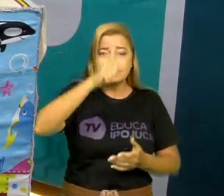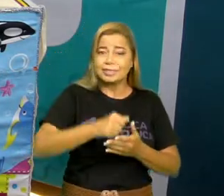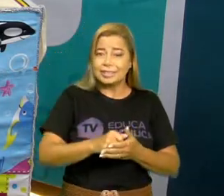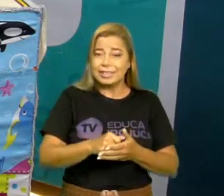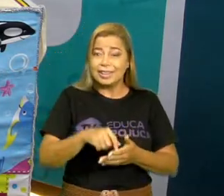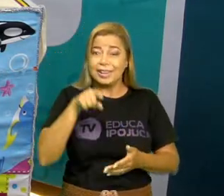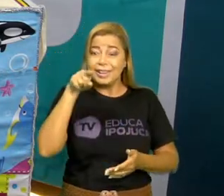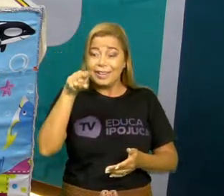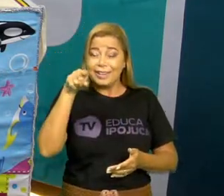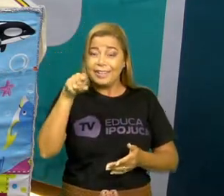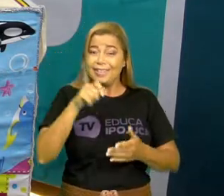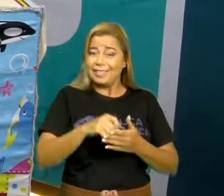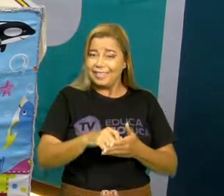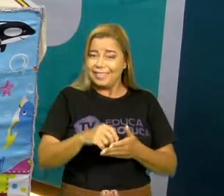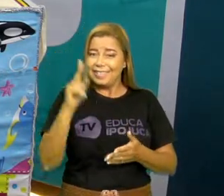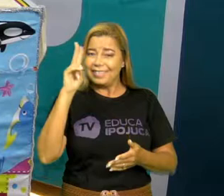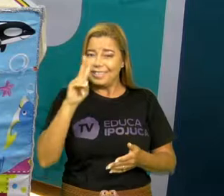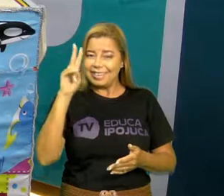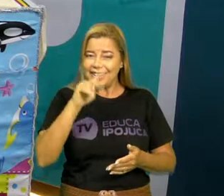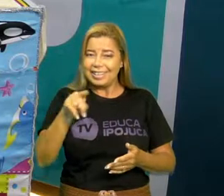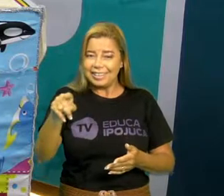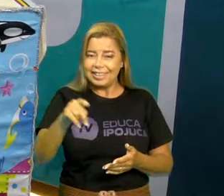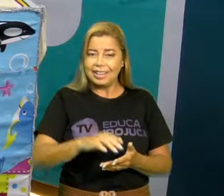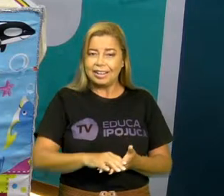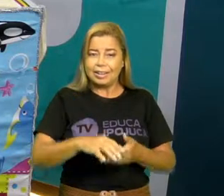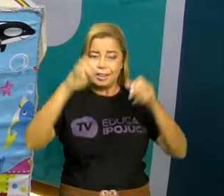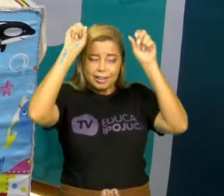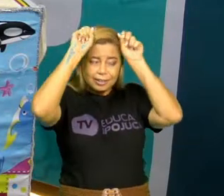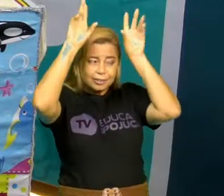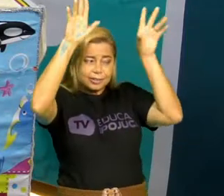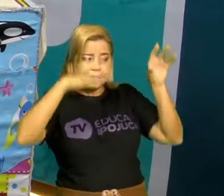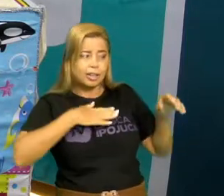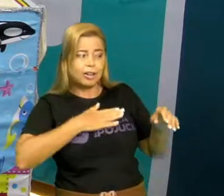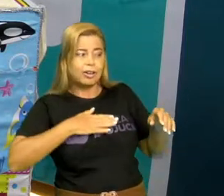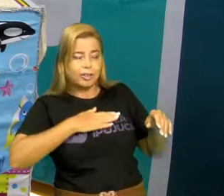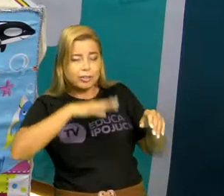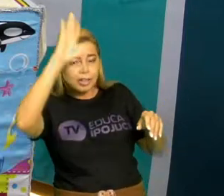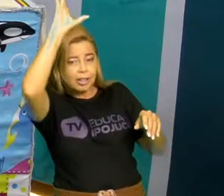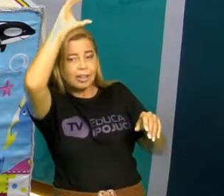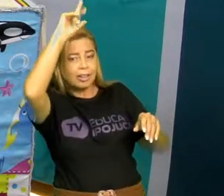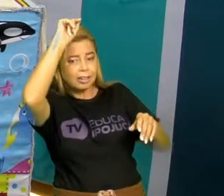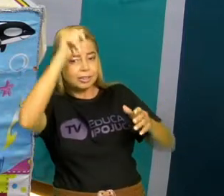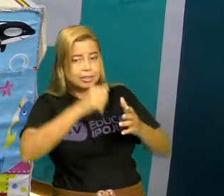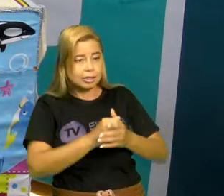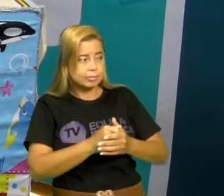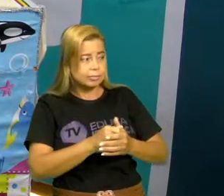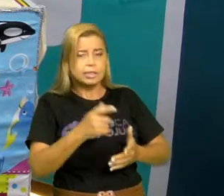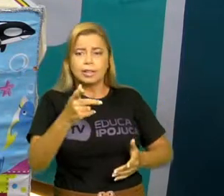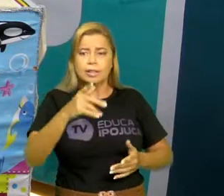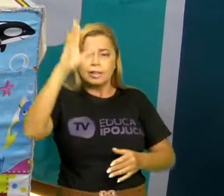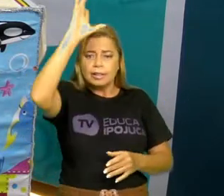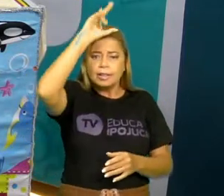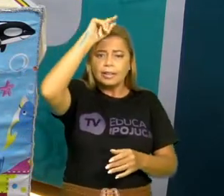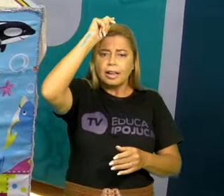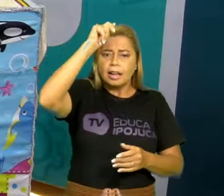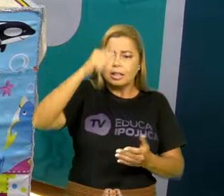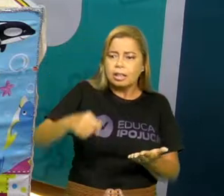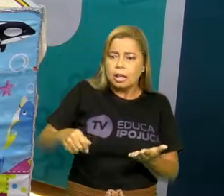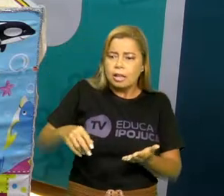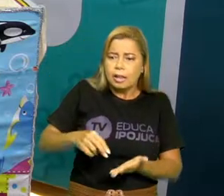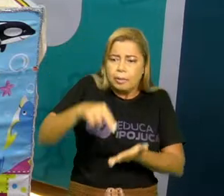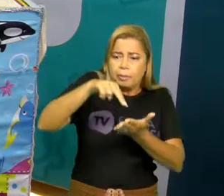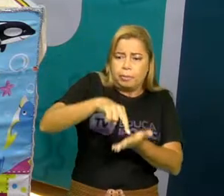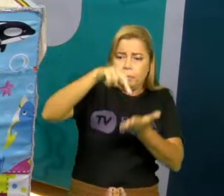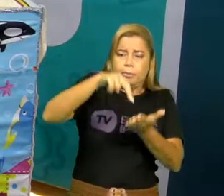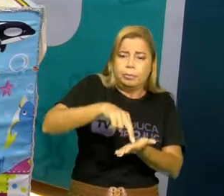Olha, criançada. Eu gosto de galinha, tia Lê. Isso. Essa galinha parece que ela tá viva. Tá querendo pular da mão de tia